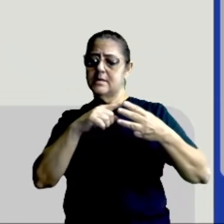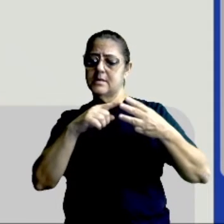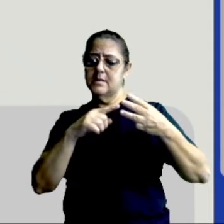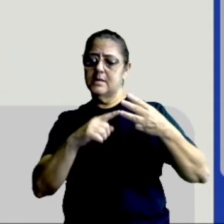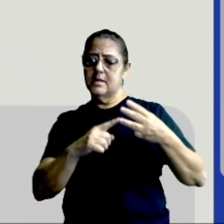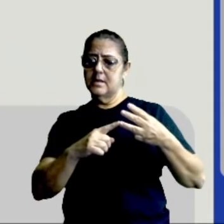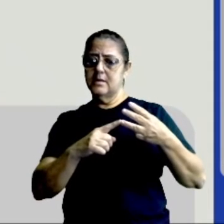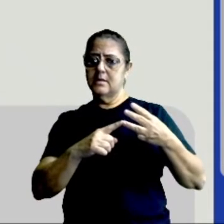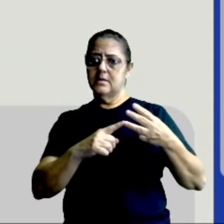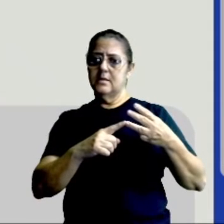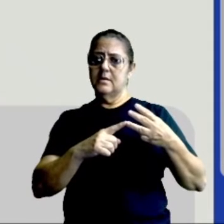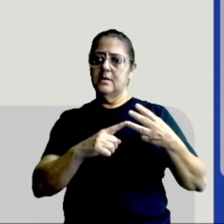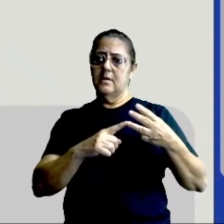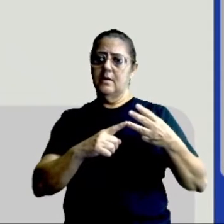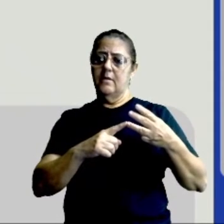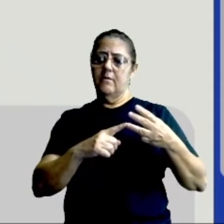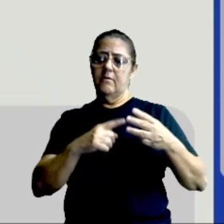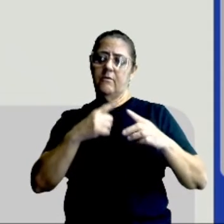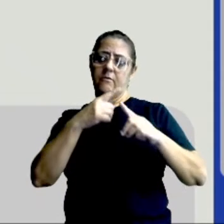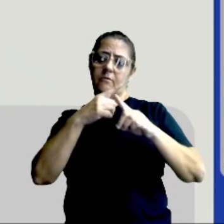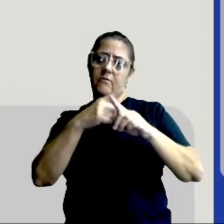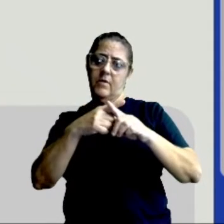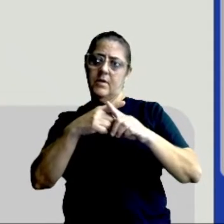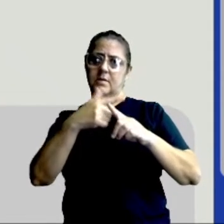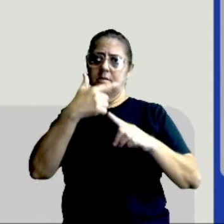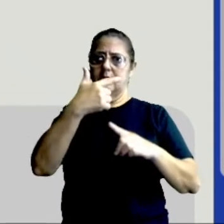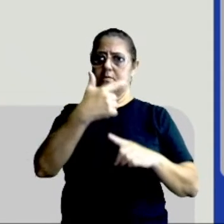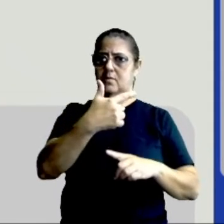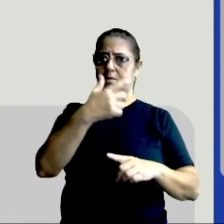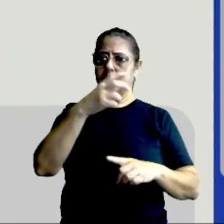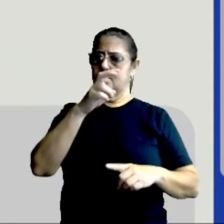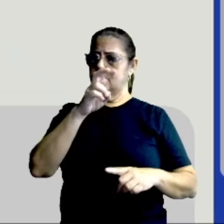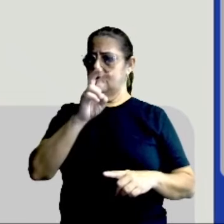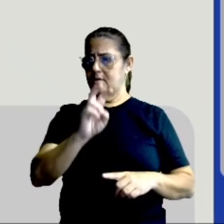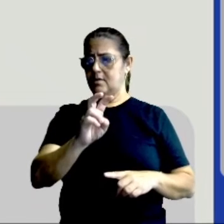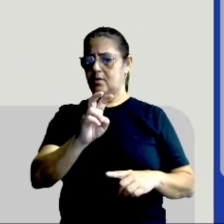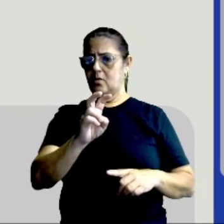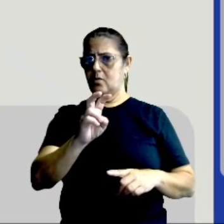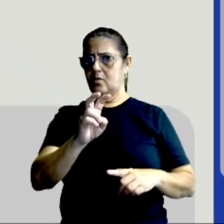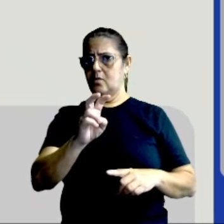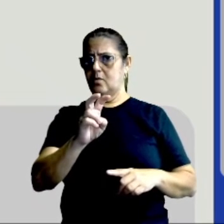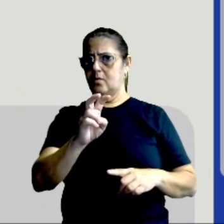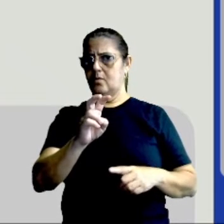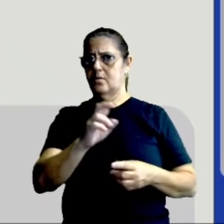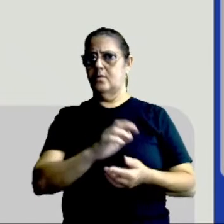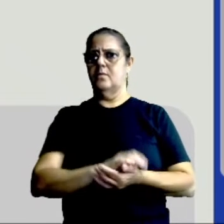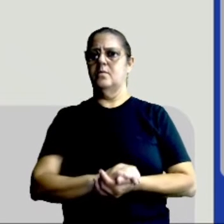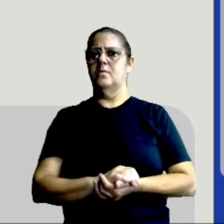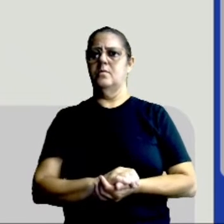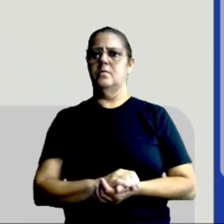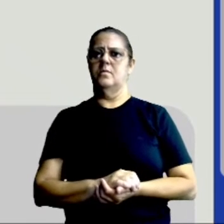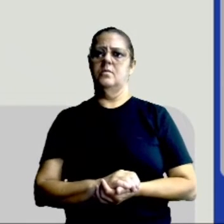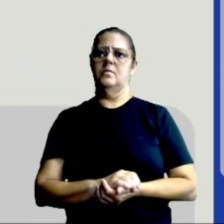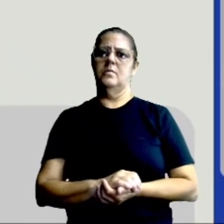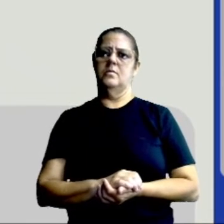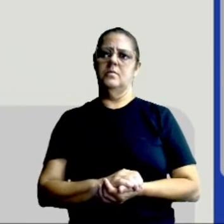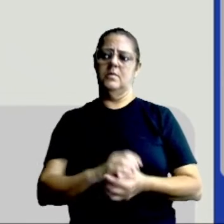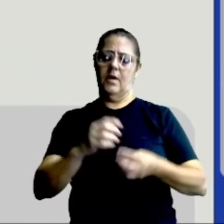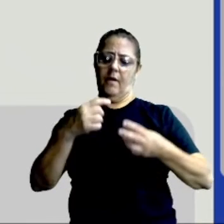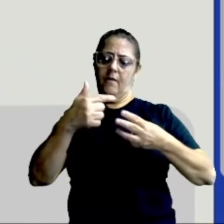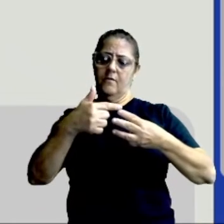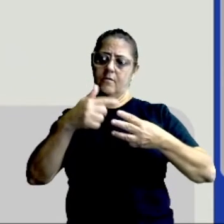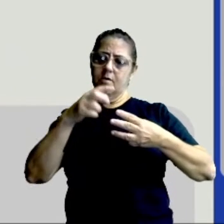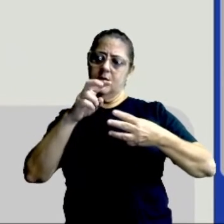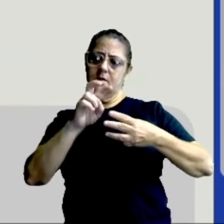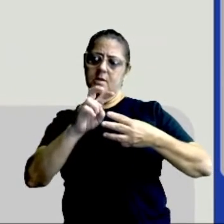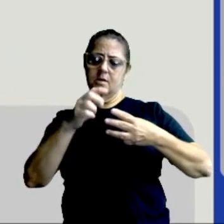o número 25 é que vai para 75, tá? Se é 25, o número que, repetido 3 vezes,